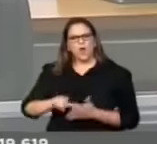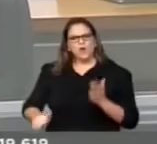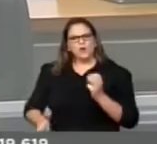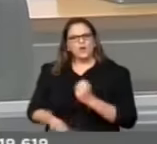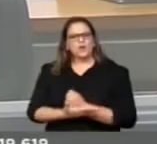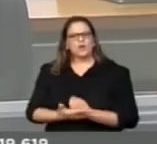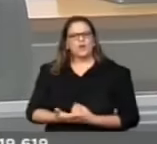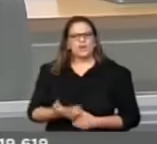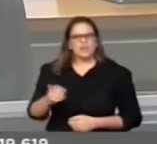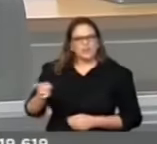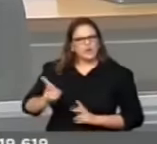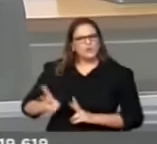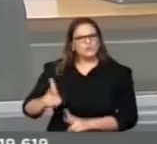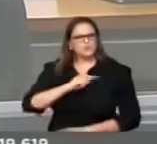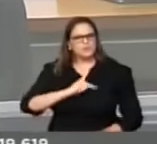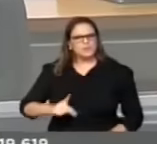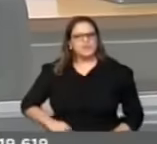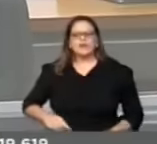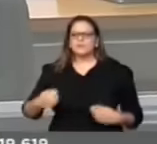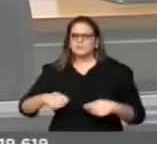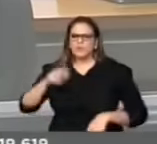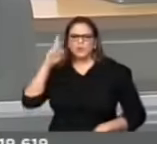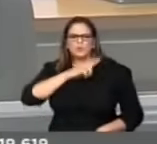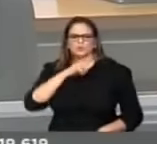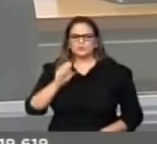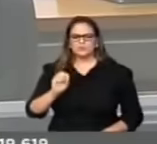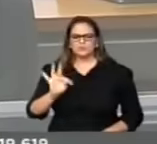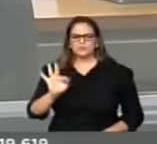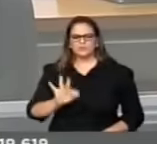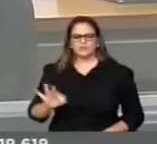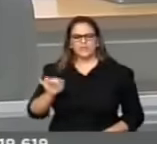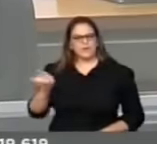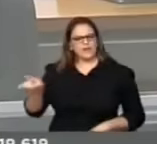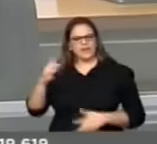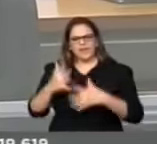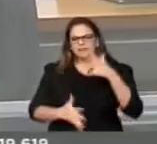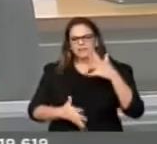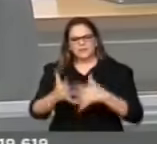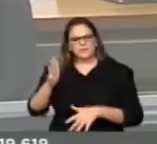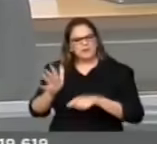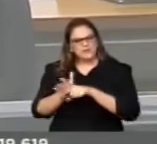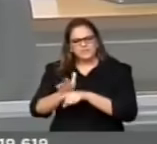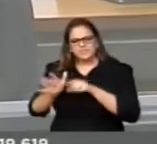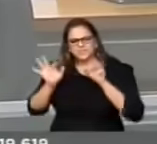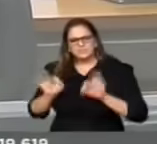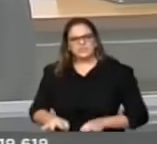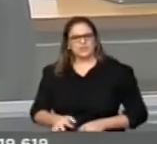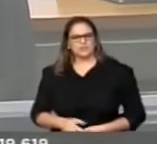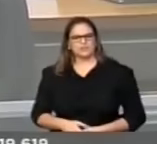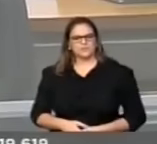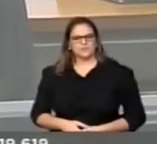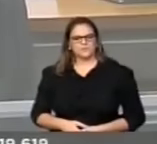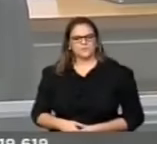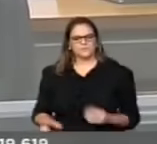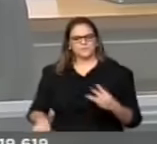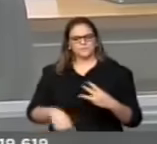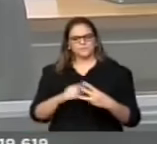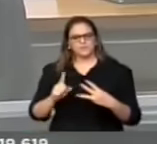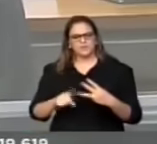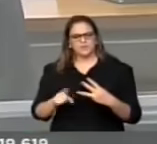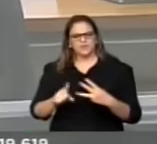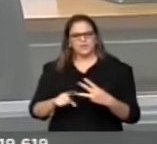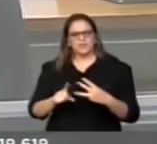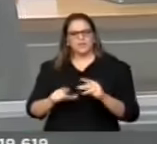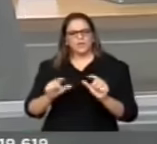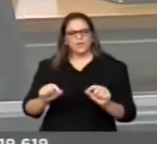Tribunal Federal devia afastar imediatamente, porque ele impede as investigações. Em terceiro lugar, senhor presidente, nós queremos falar de luta